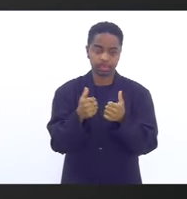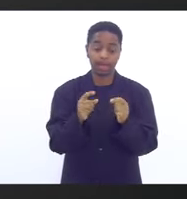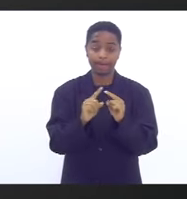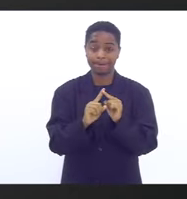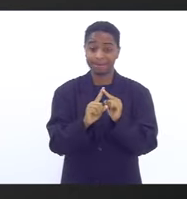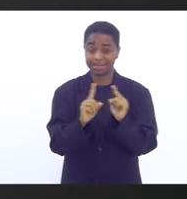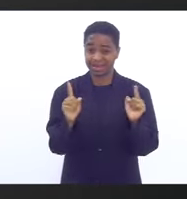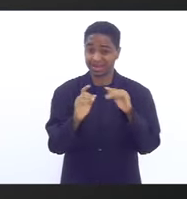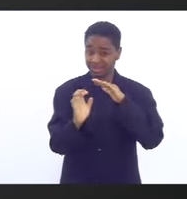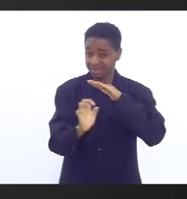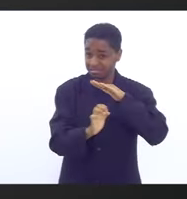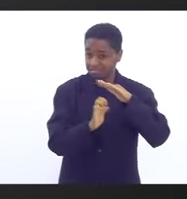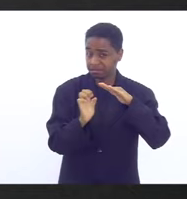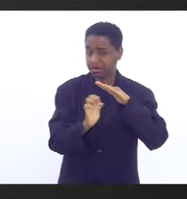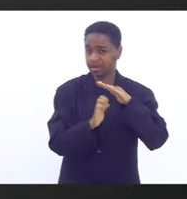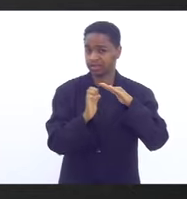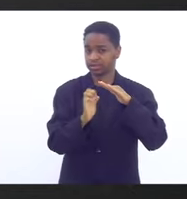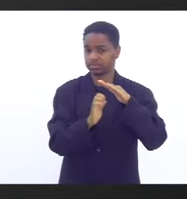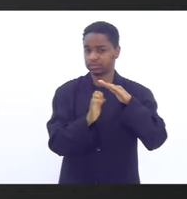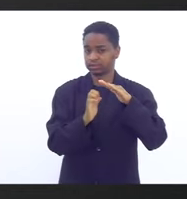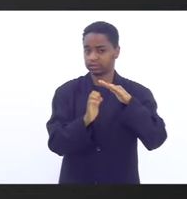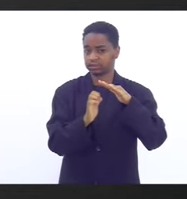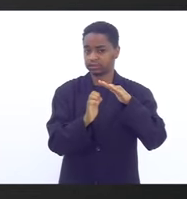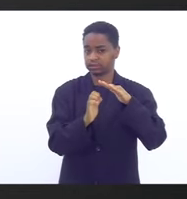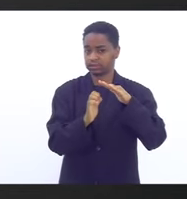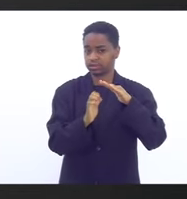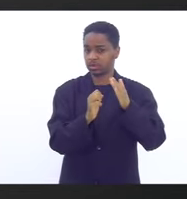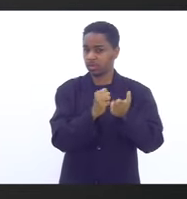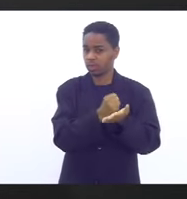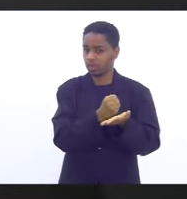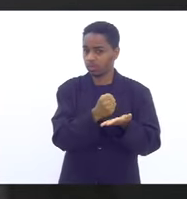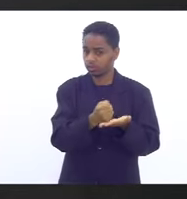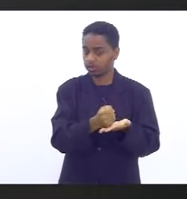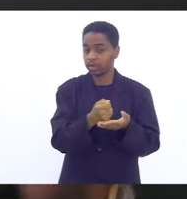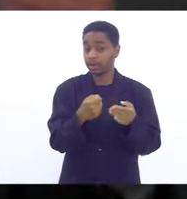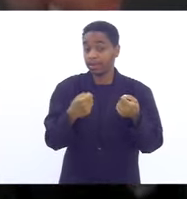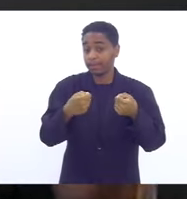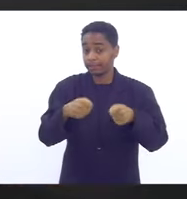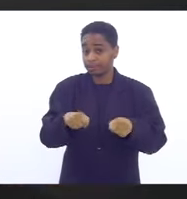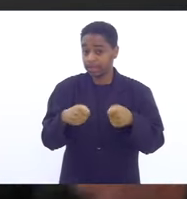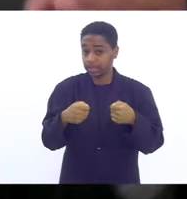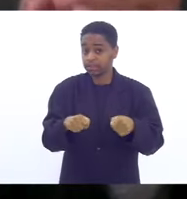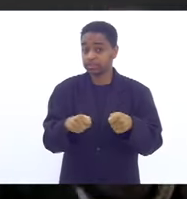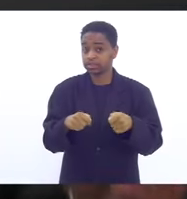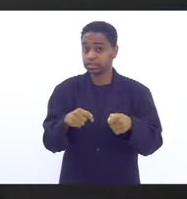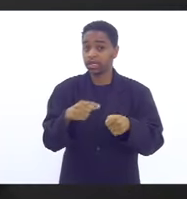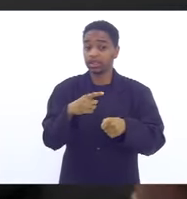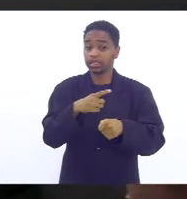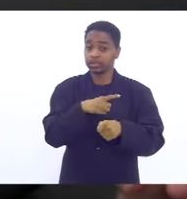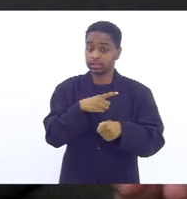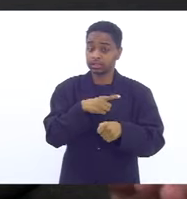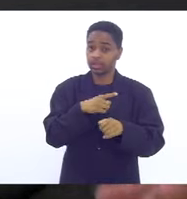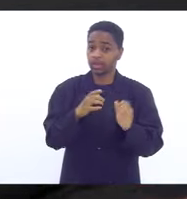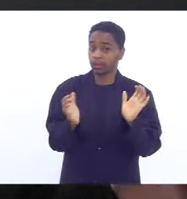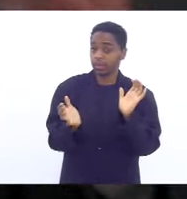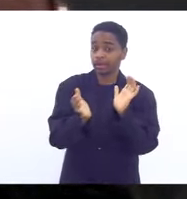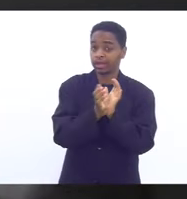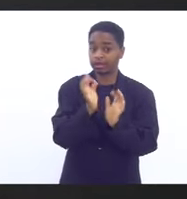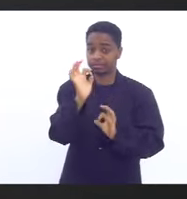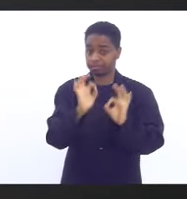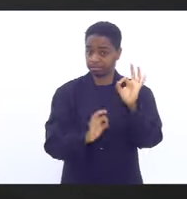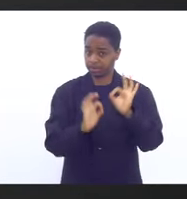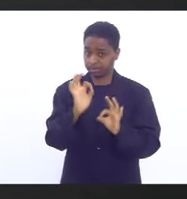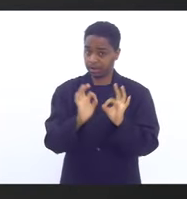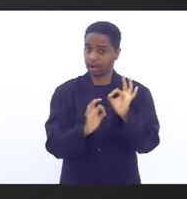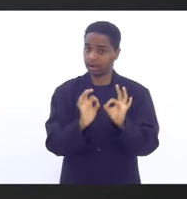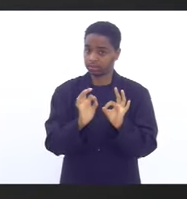a empresa concessionária tem que ter um plantão emergencial, tem que